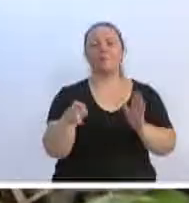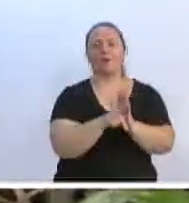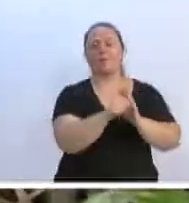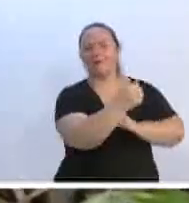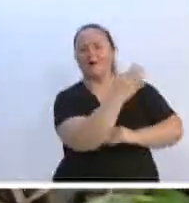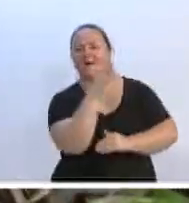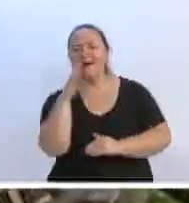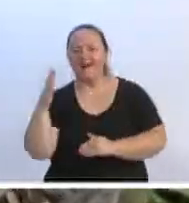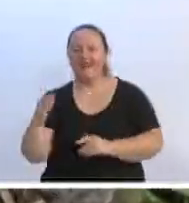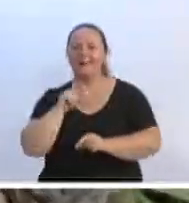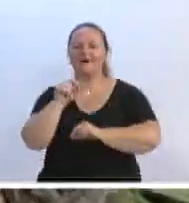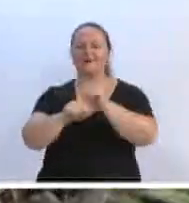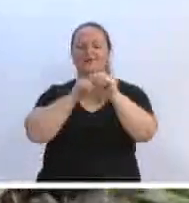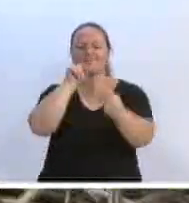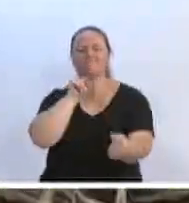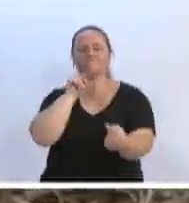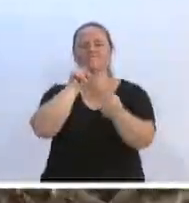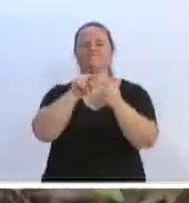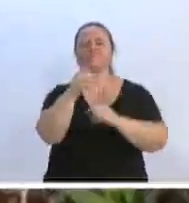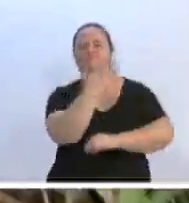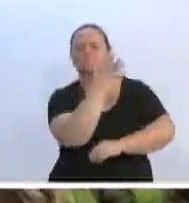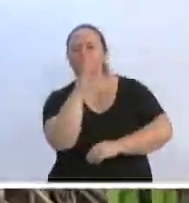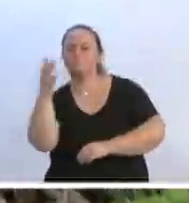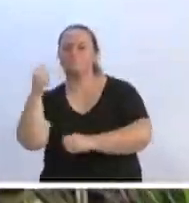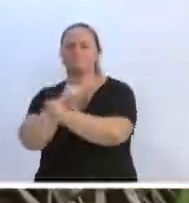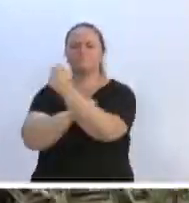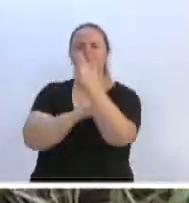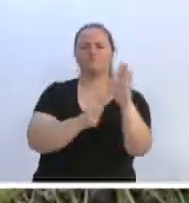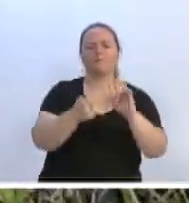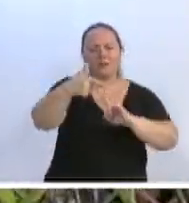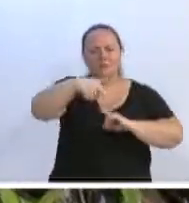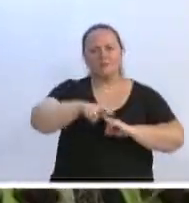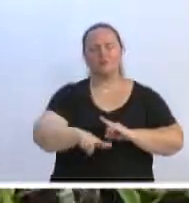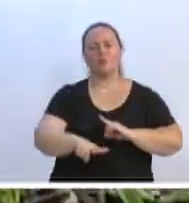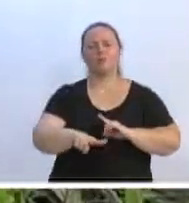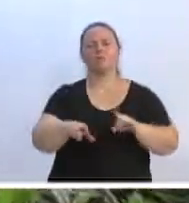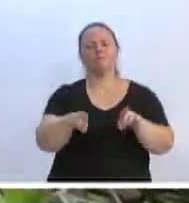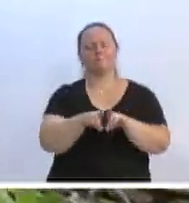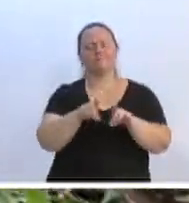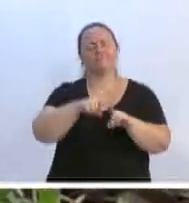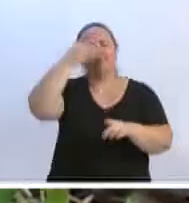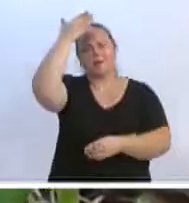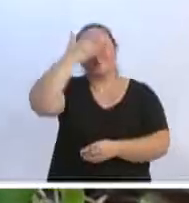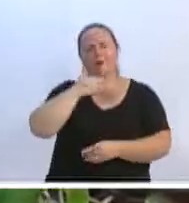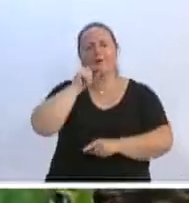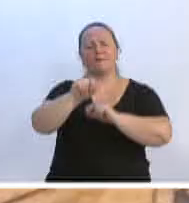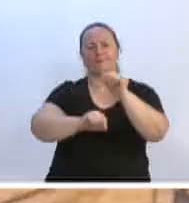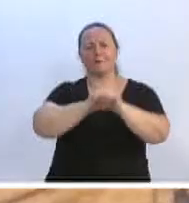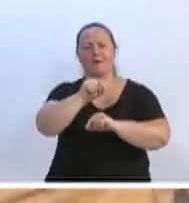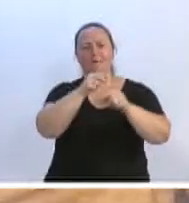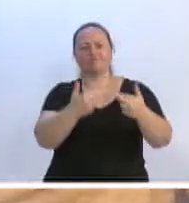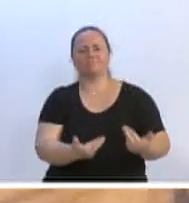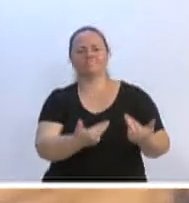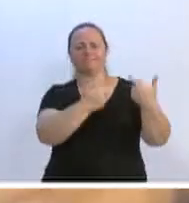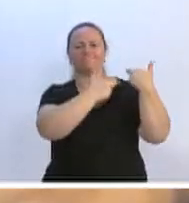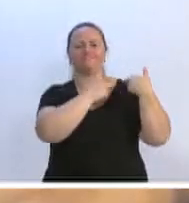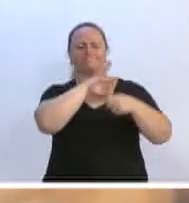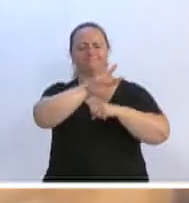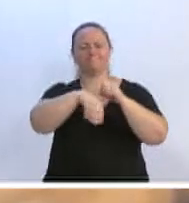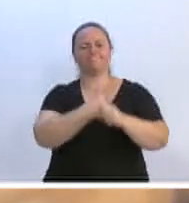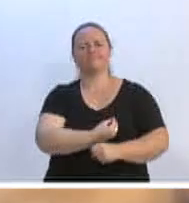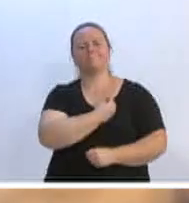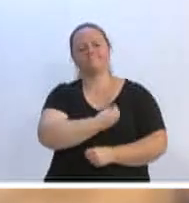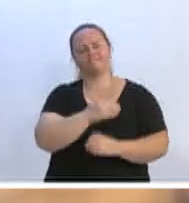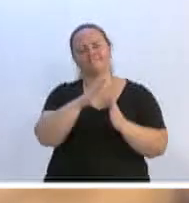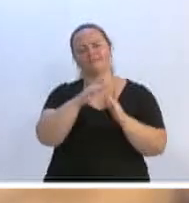o propósito de reflorestamento do Manaim, é outra ação que comprova a responsabilidade ambiental da Igreja